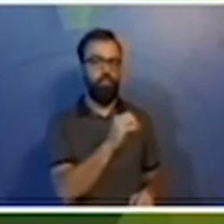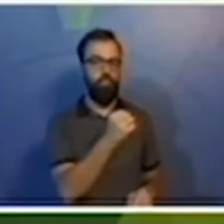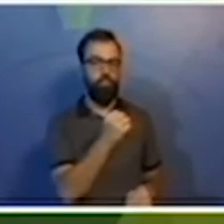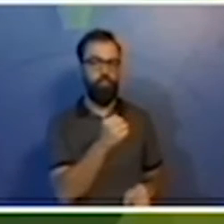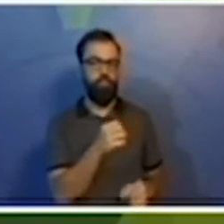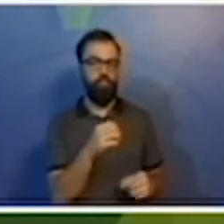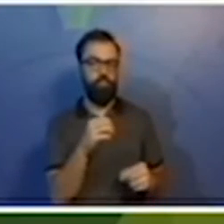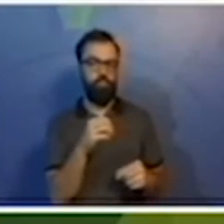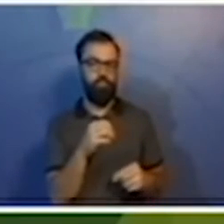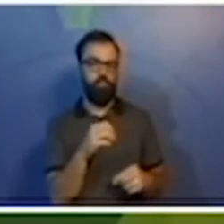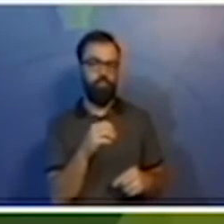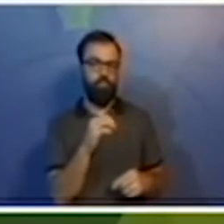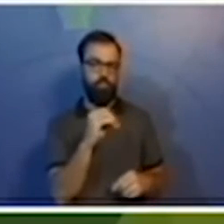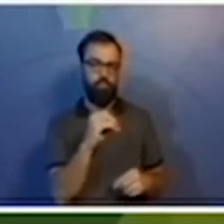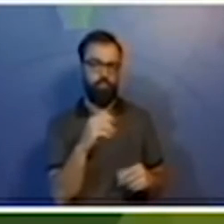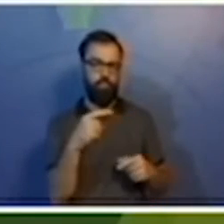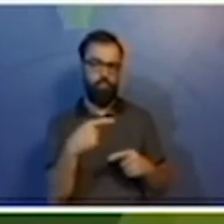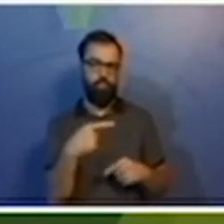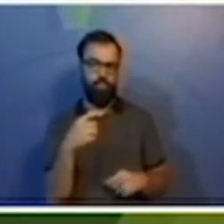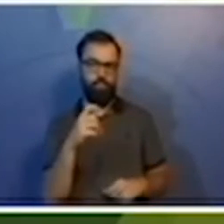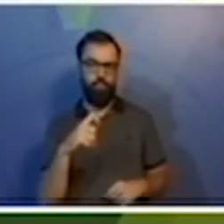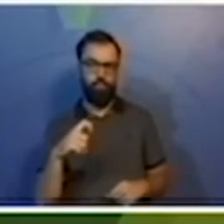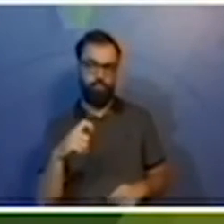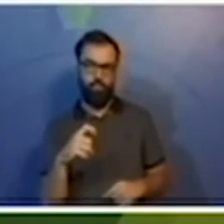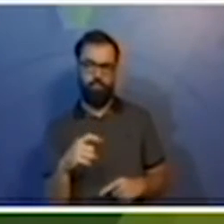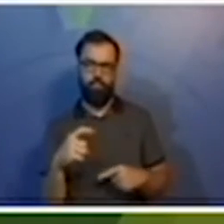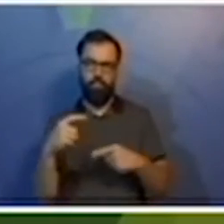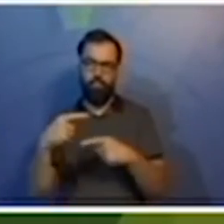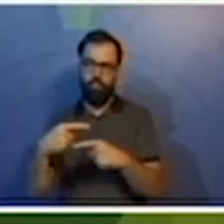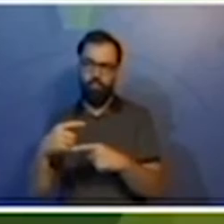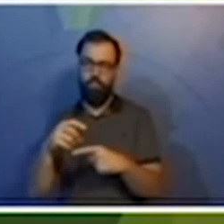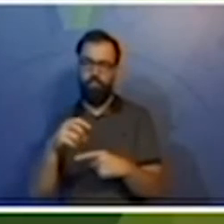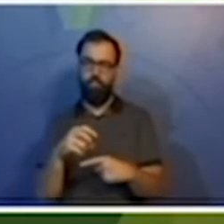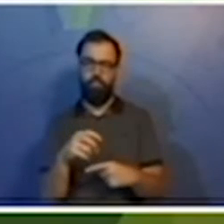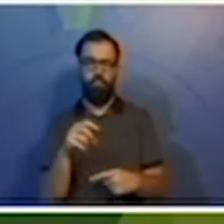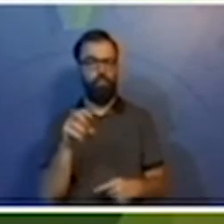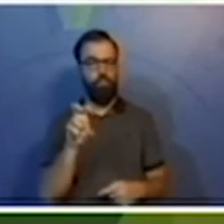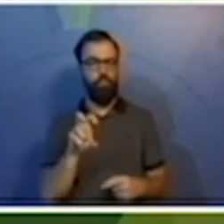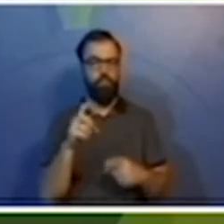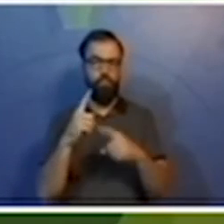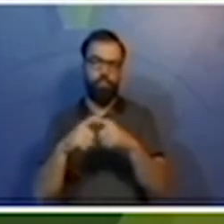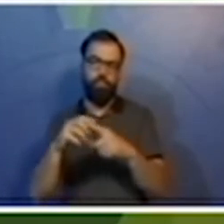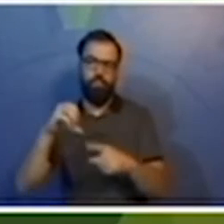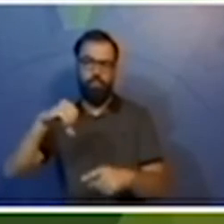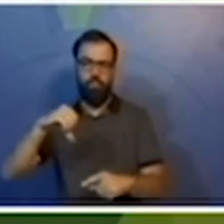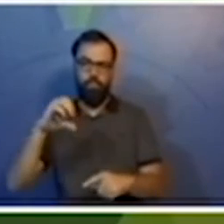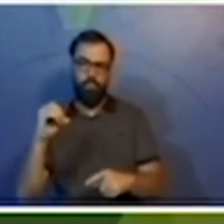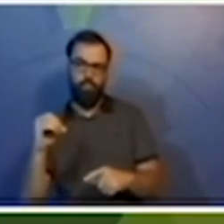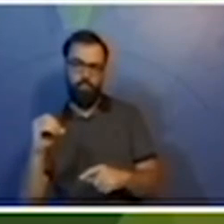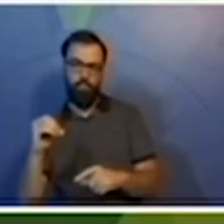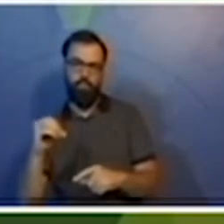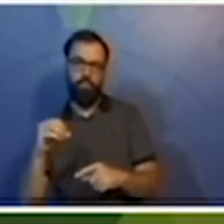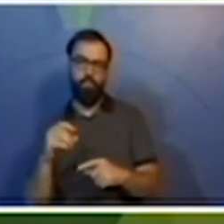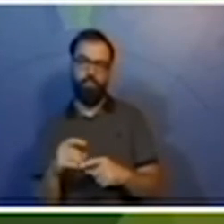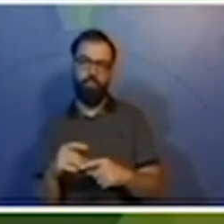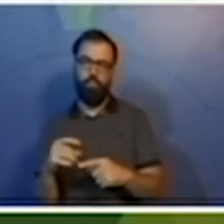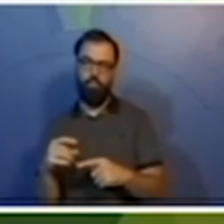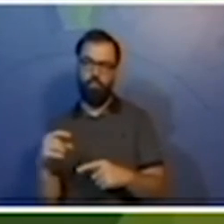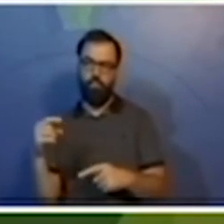x, copia de novo, ok? Igual, 5 vezes 90 graus,